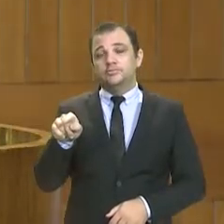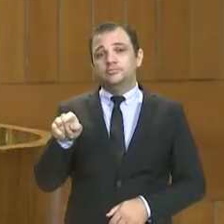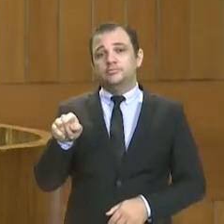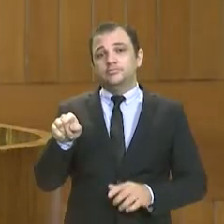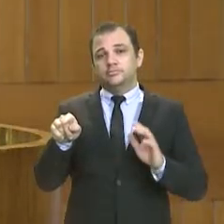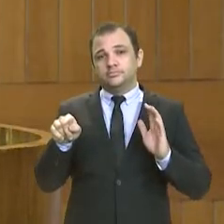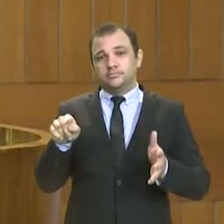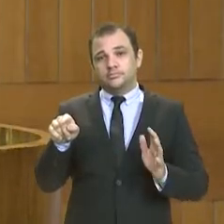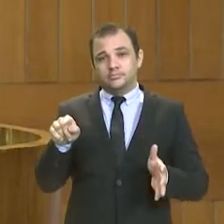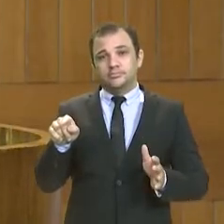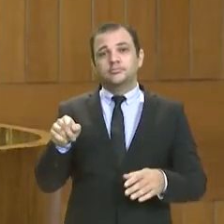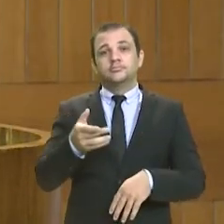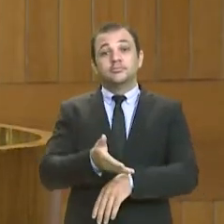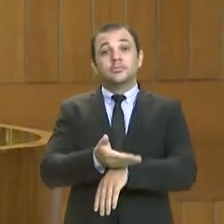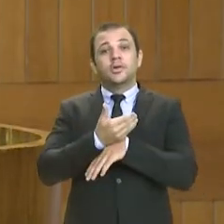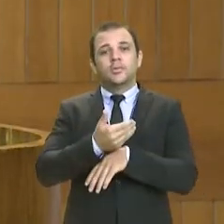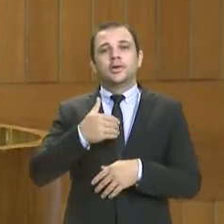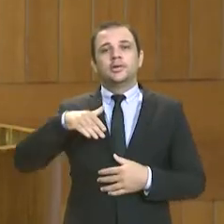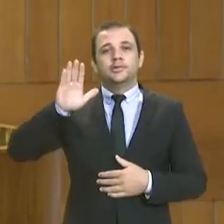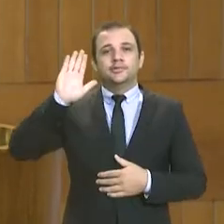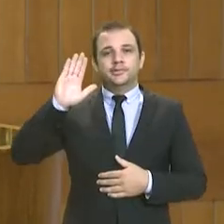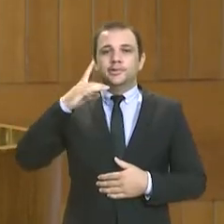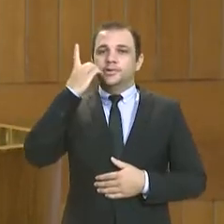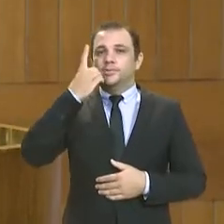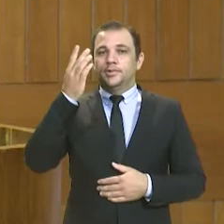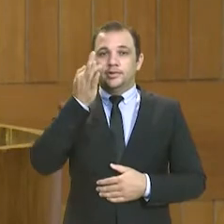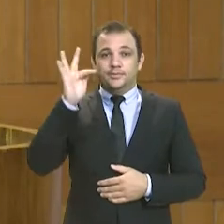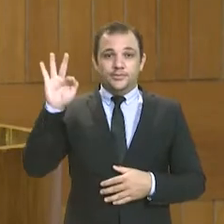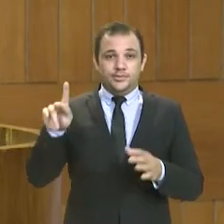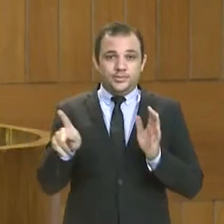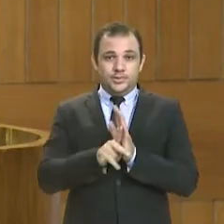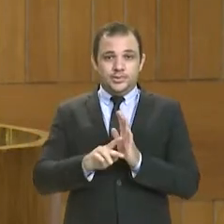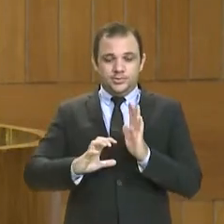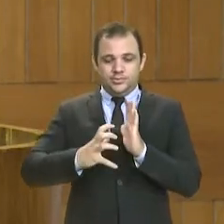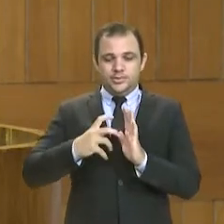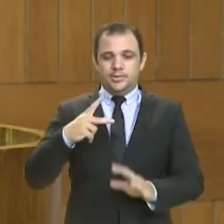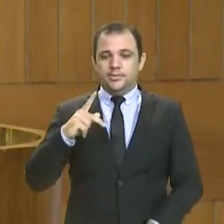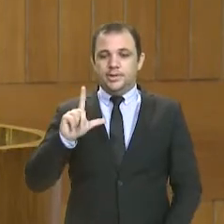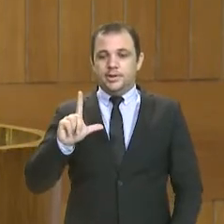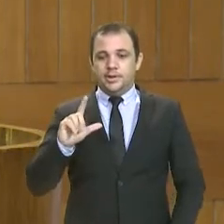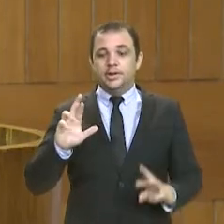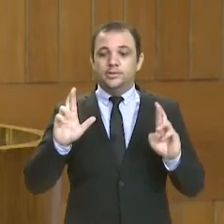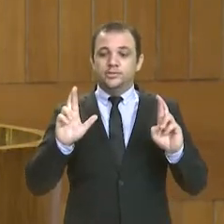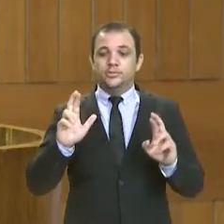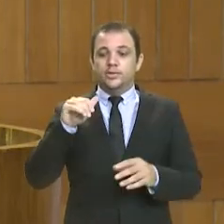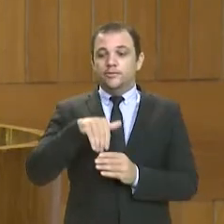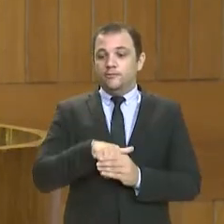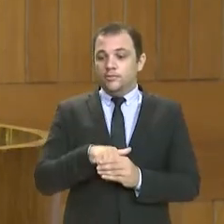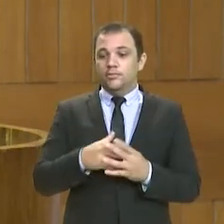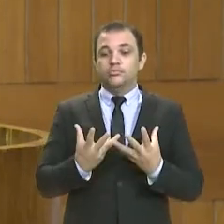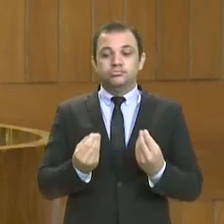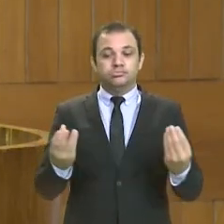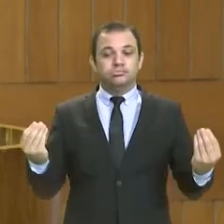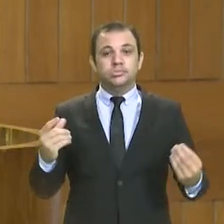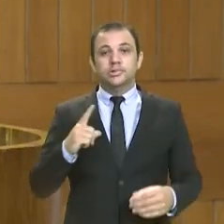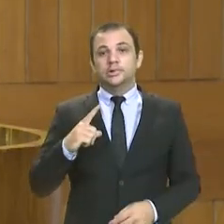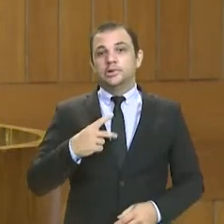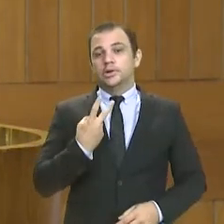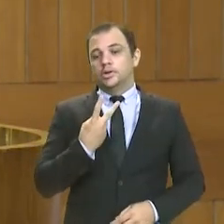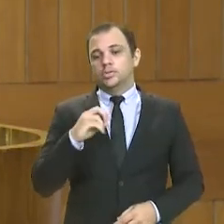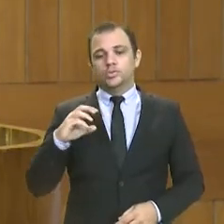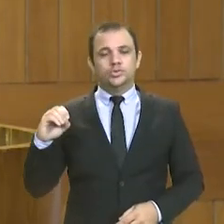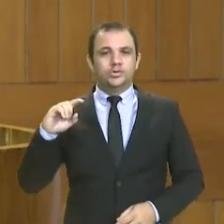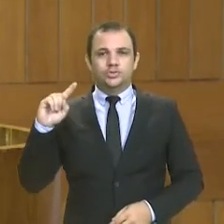os pré-candidatos a deputados federais do PL esperam aí uma grande votação com... A gente pode ver aí mais de 200 mil